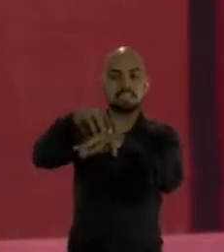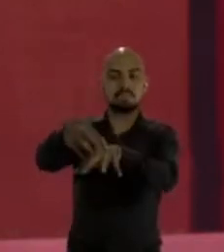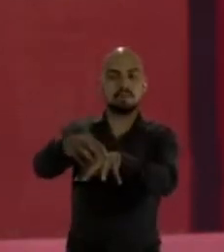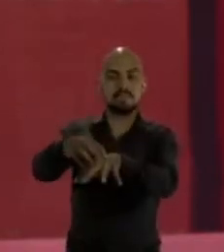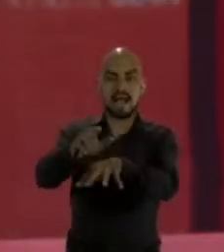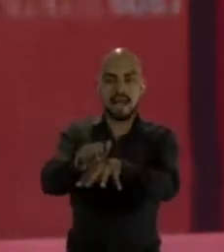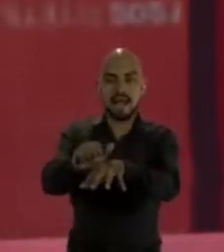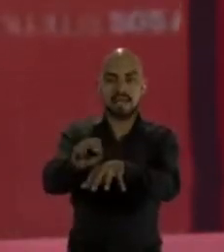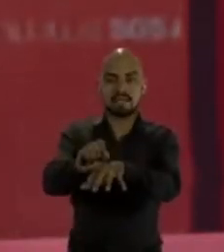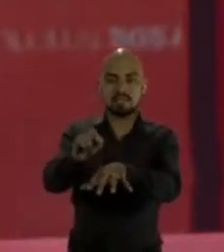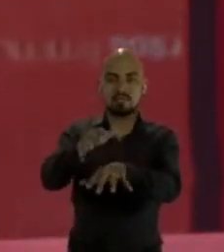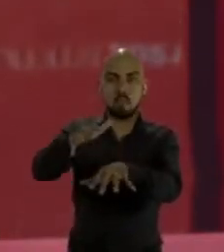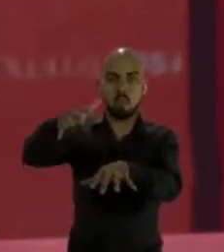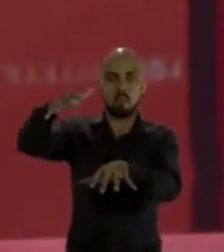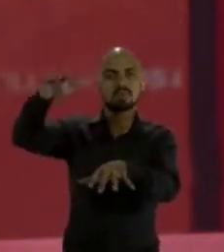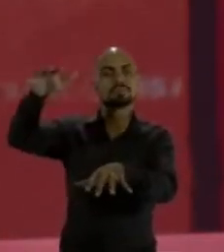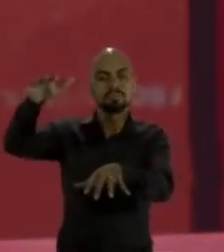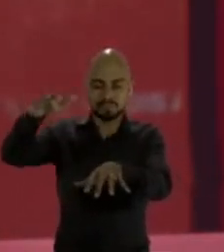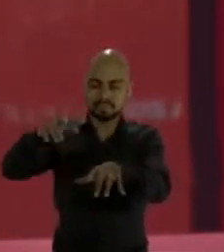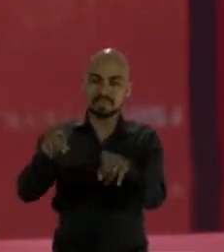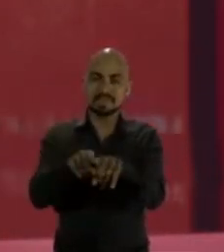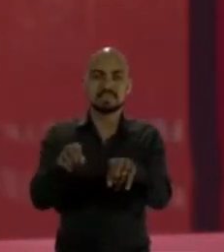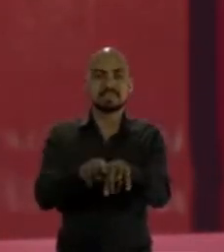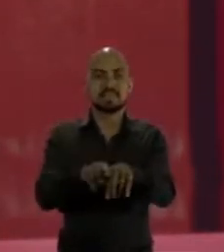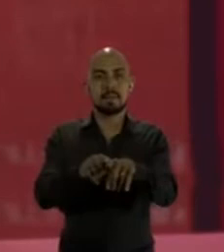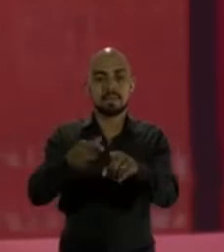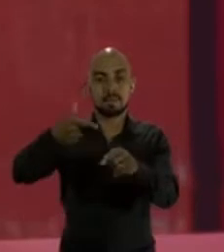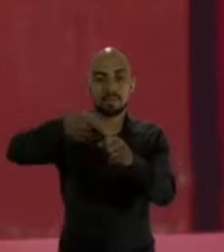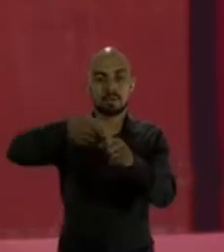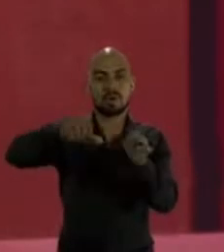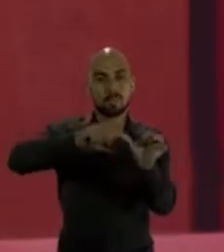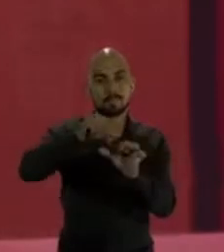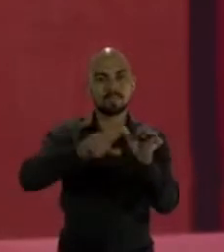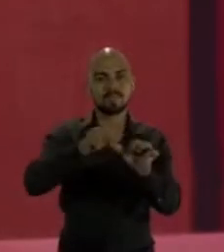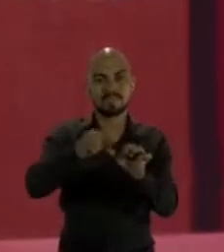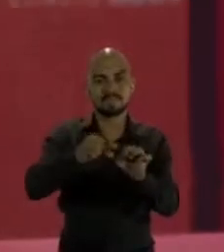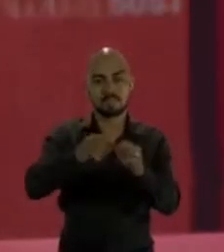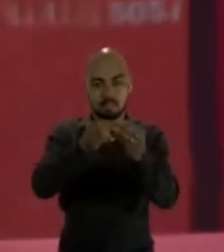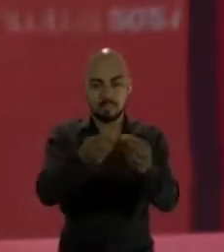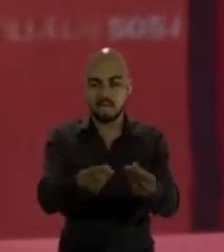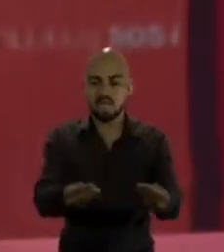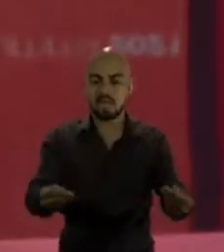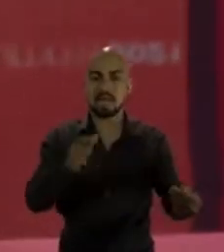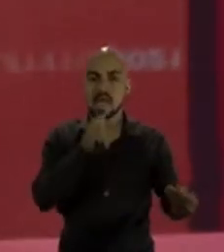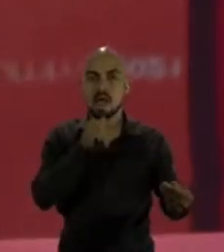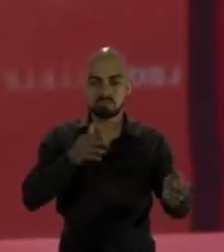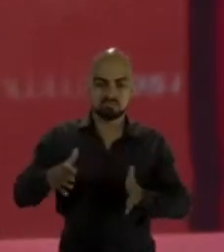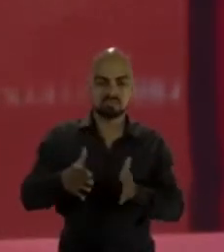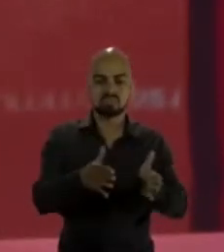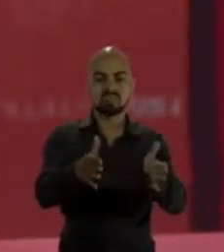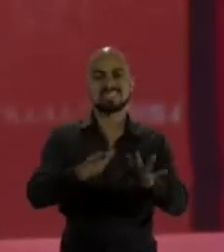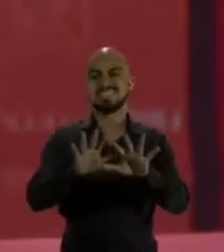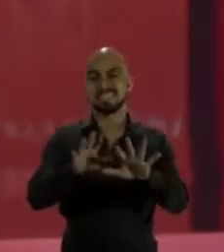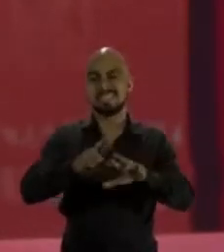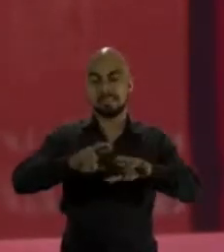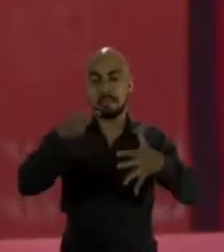a feitura, normalmente, da transformação desse insumo de petróleo no plástico, dejeto nos rios. Então, a gente traz um